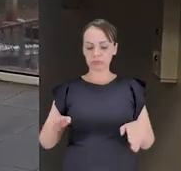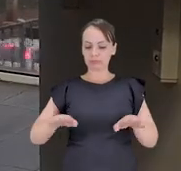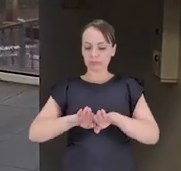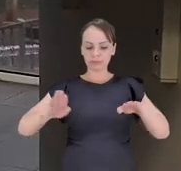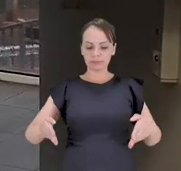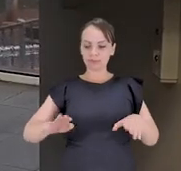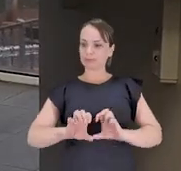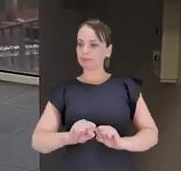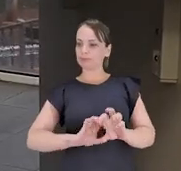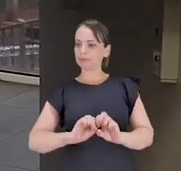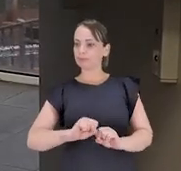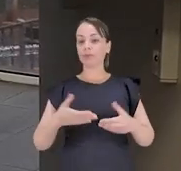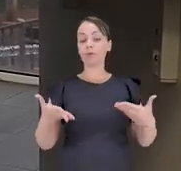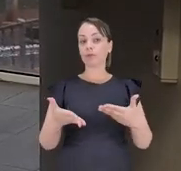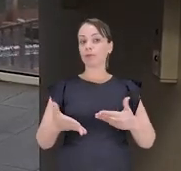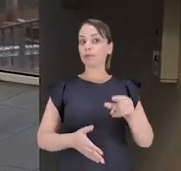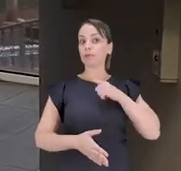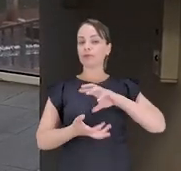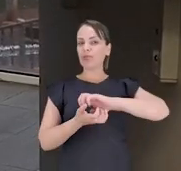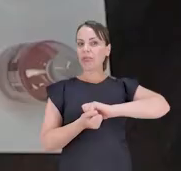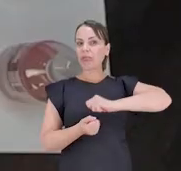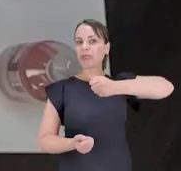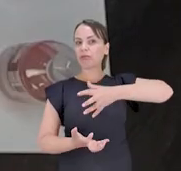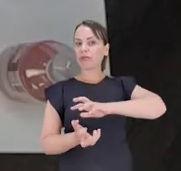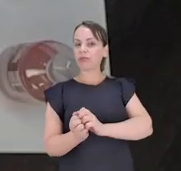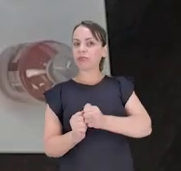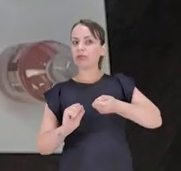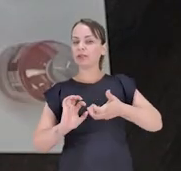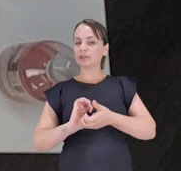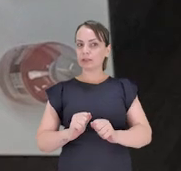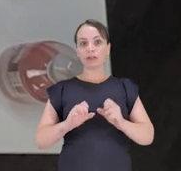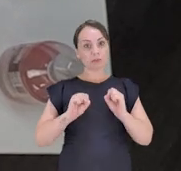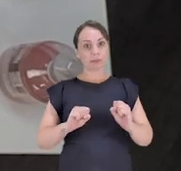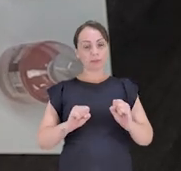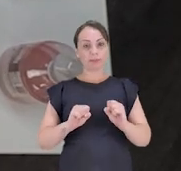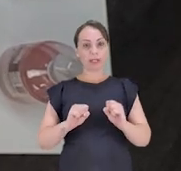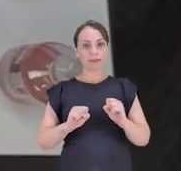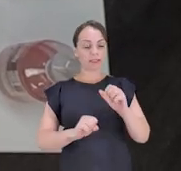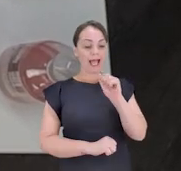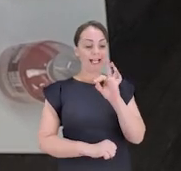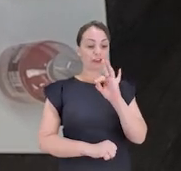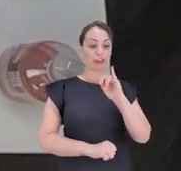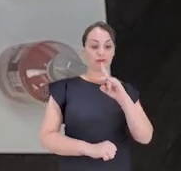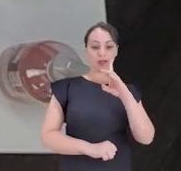vou... Agora vai desgrudando da mão, Na mão. E eu posso colocar um pouquinho mais de ativador?